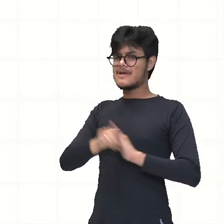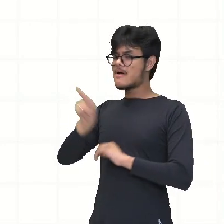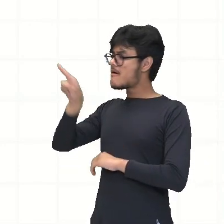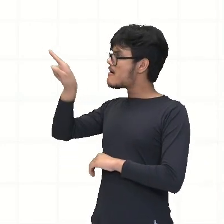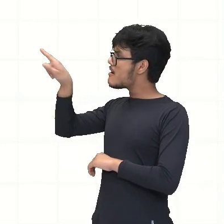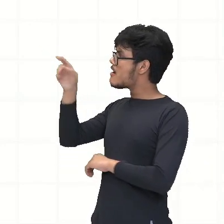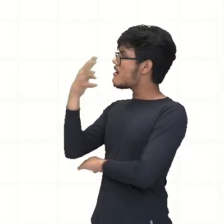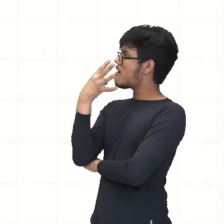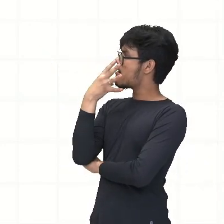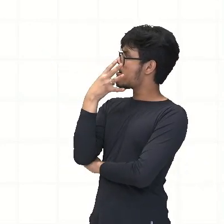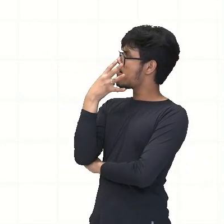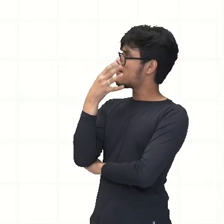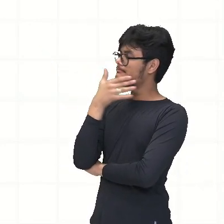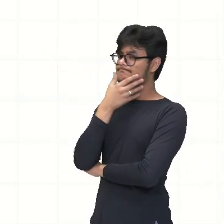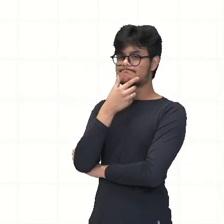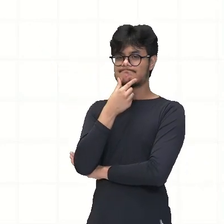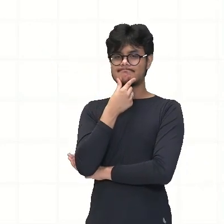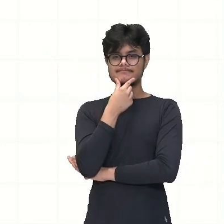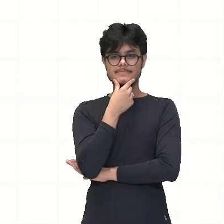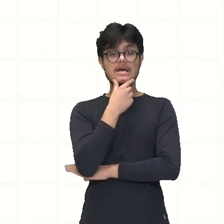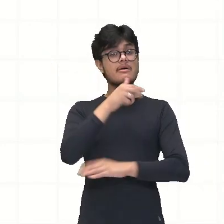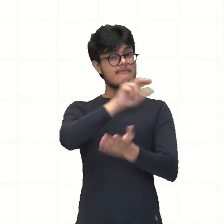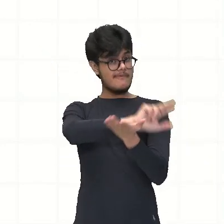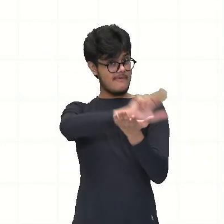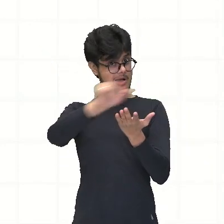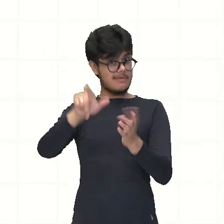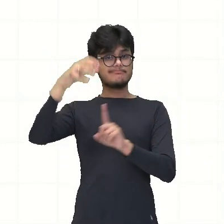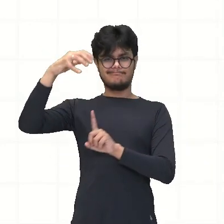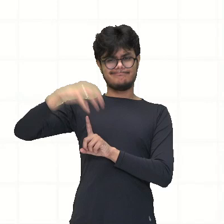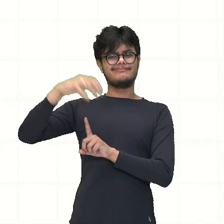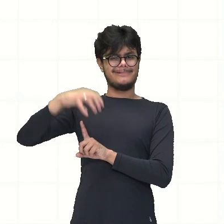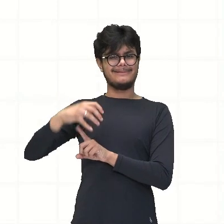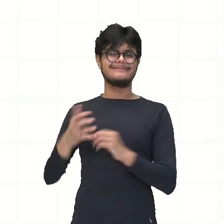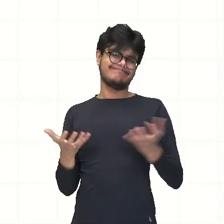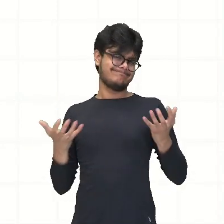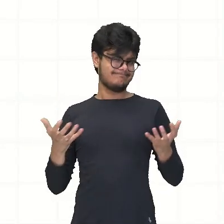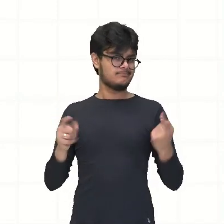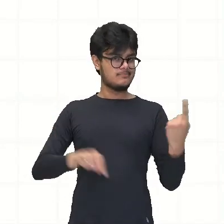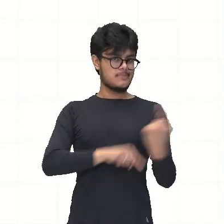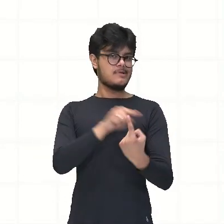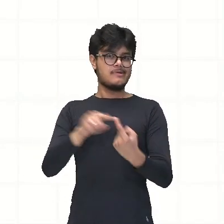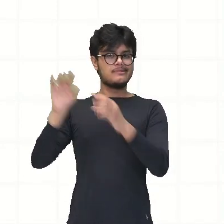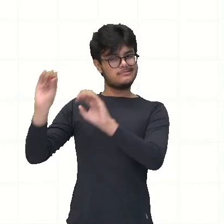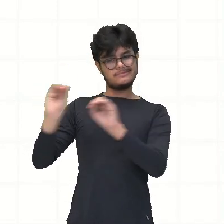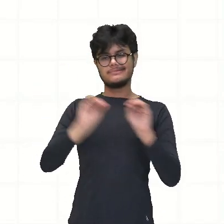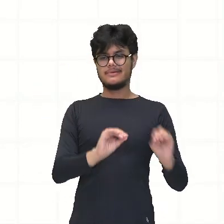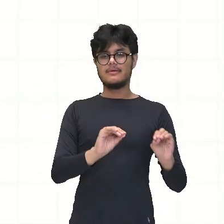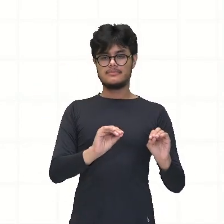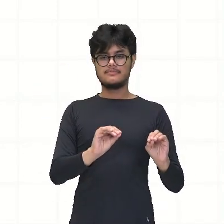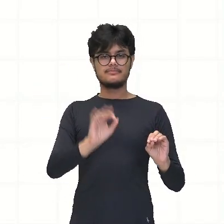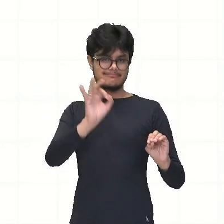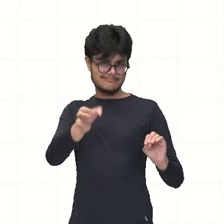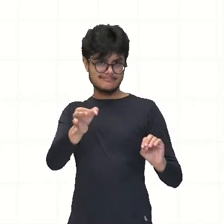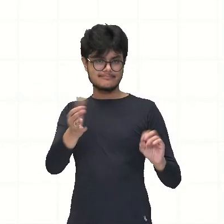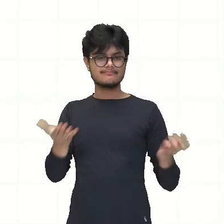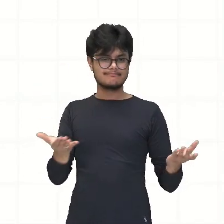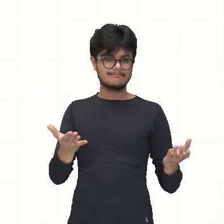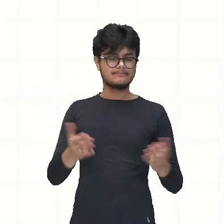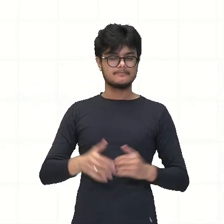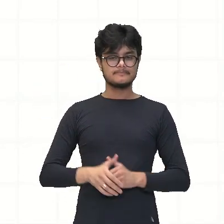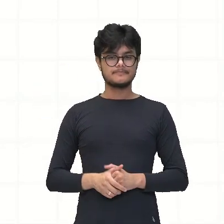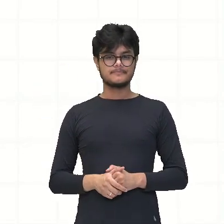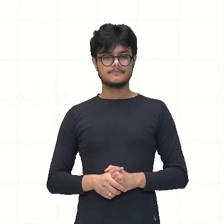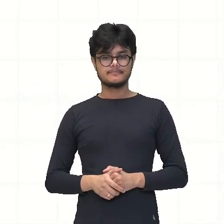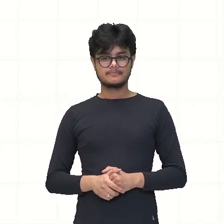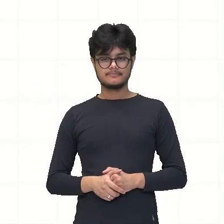migratório. E também diversos fatores, né, que vai fazer com que a população acabe migrando, tá